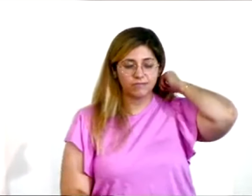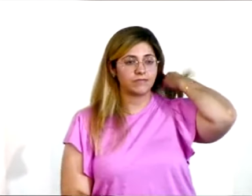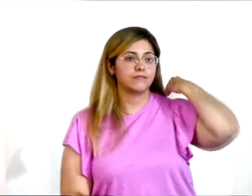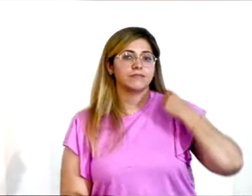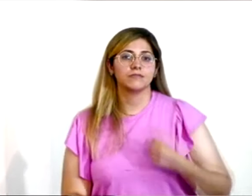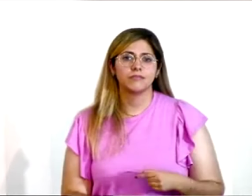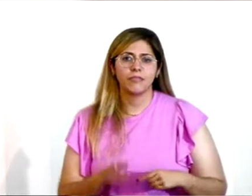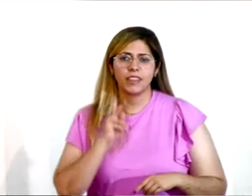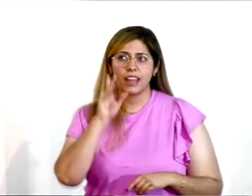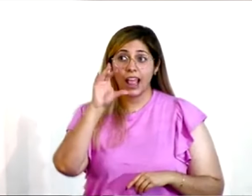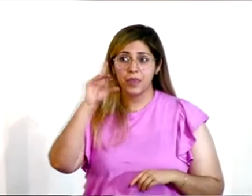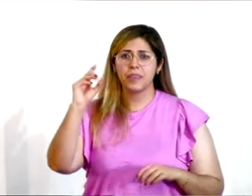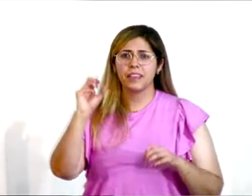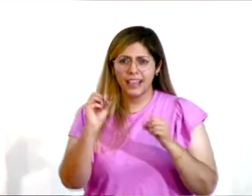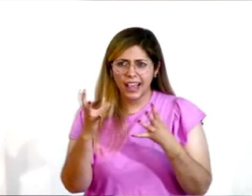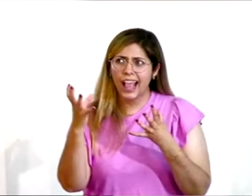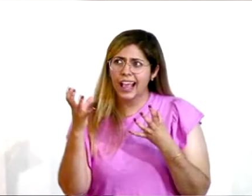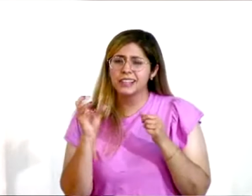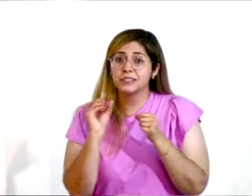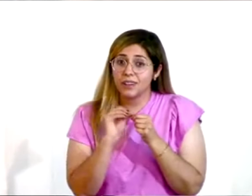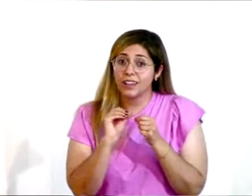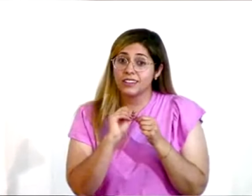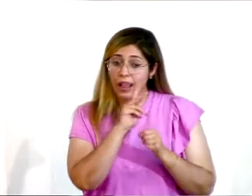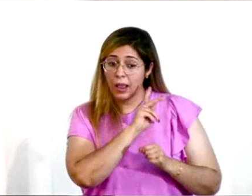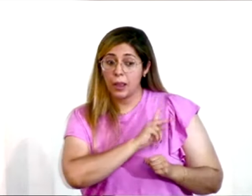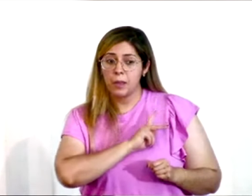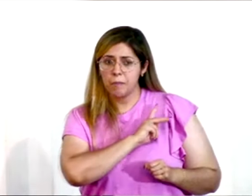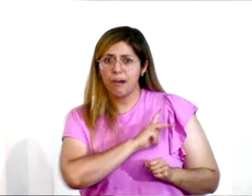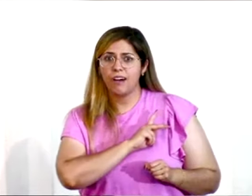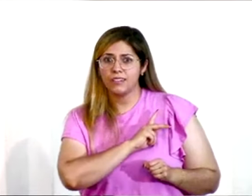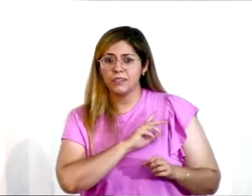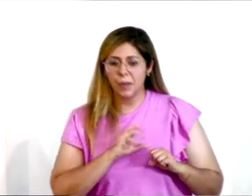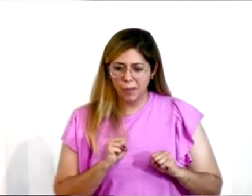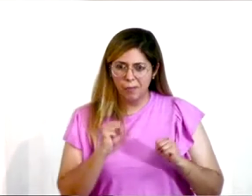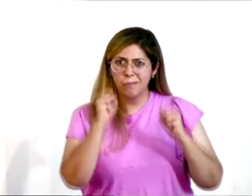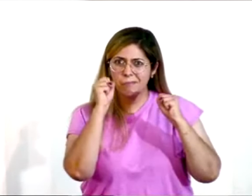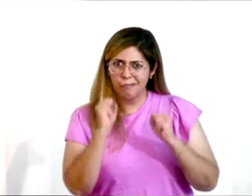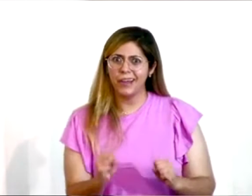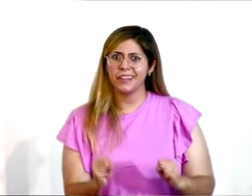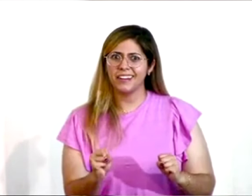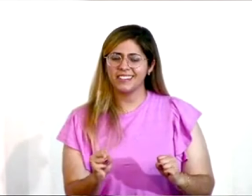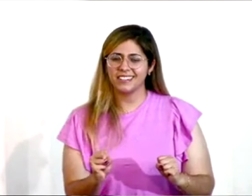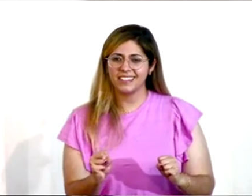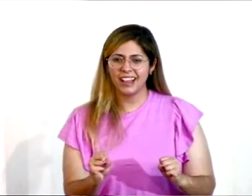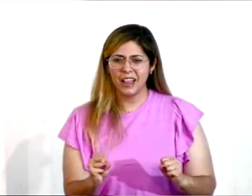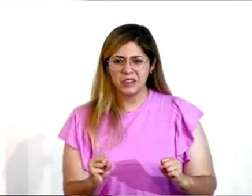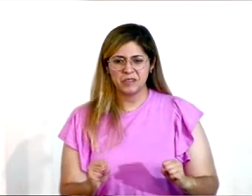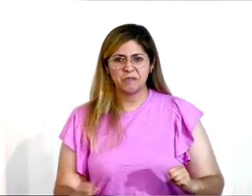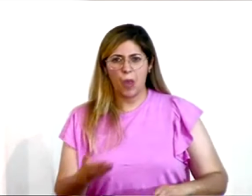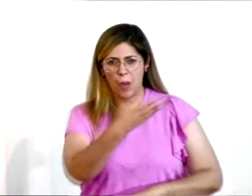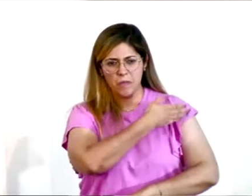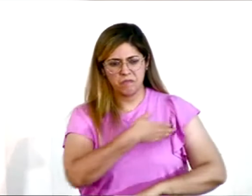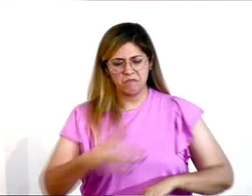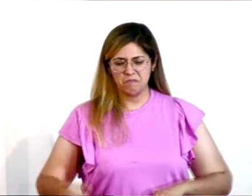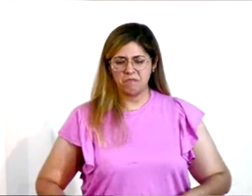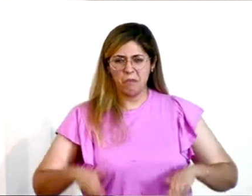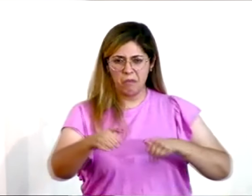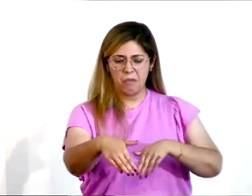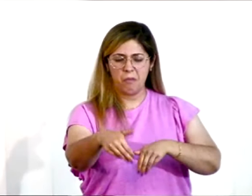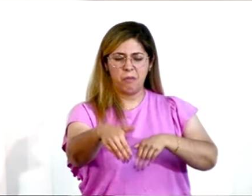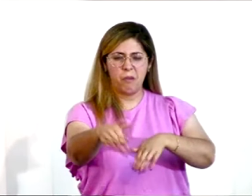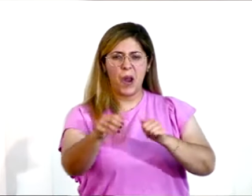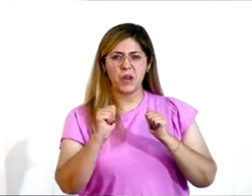quis fazer deste homem poderoso, com o nome de rei, cheio de soldados, sabe como prender, sabe como arrastar,